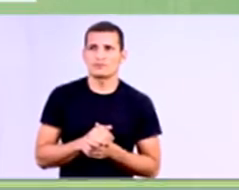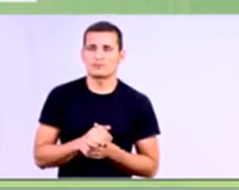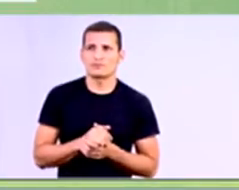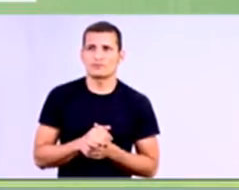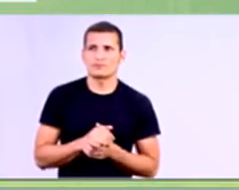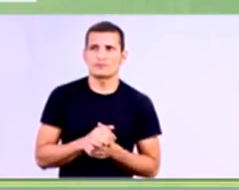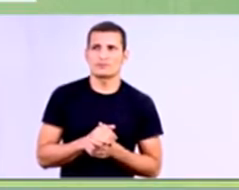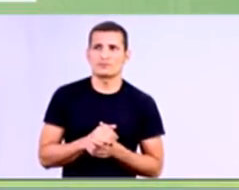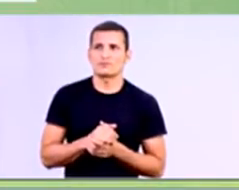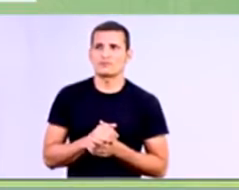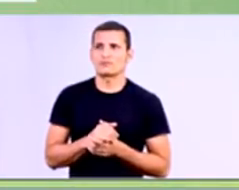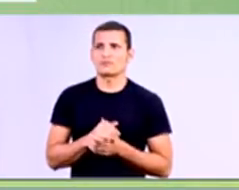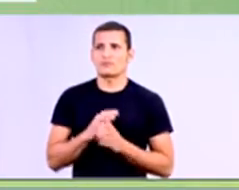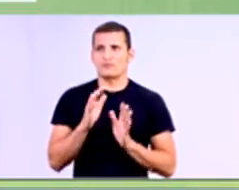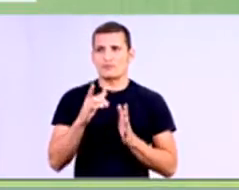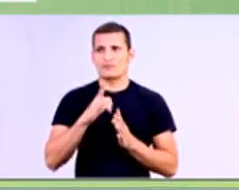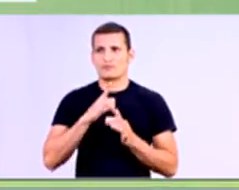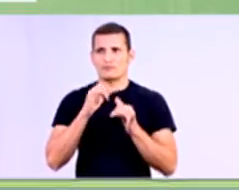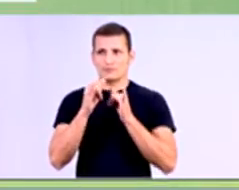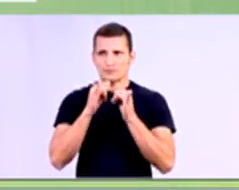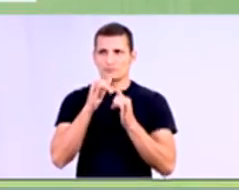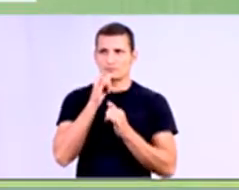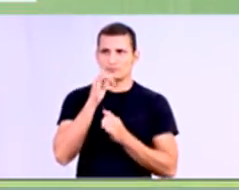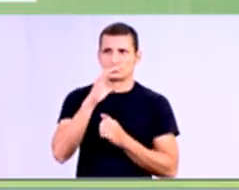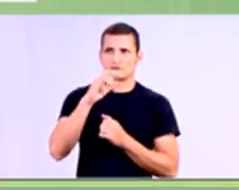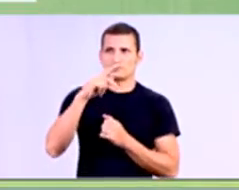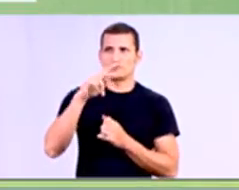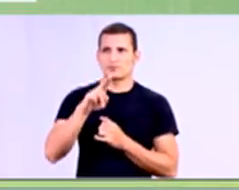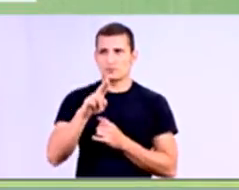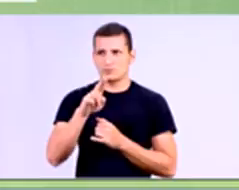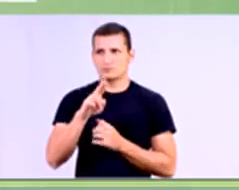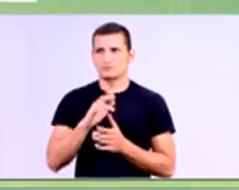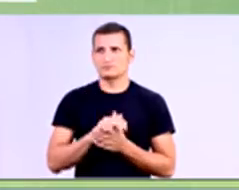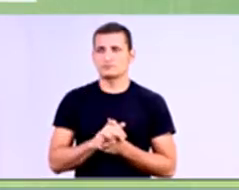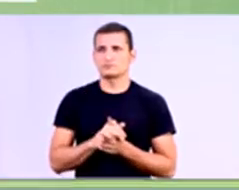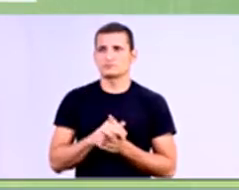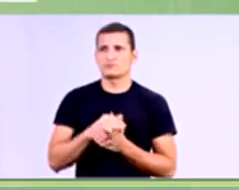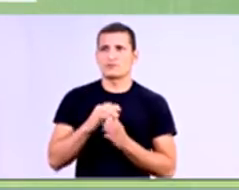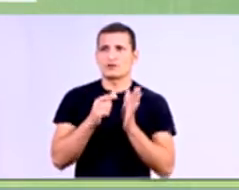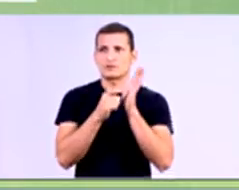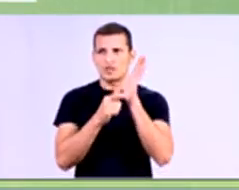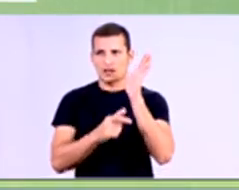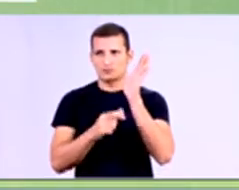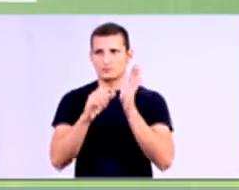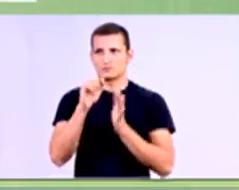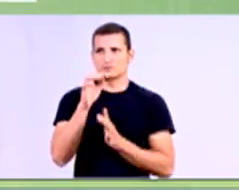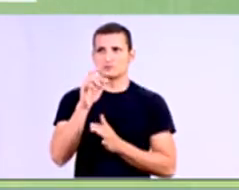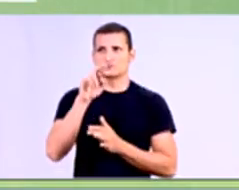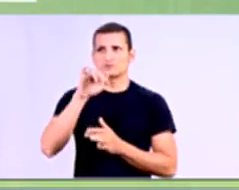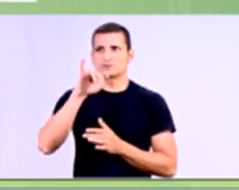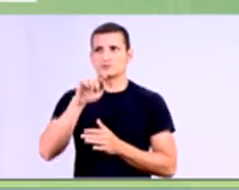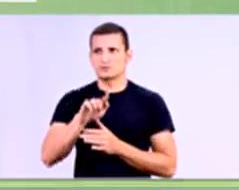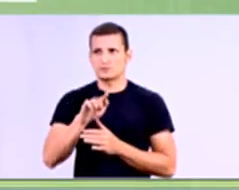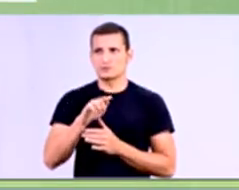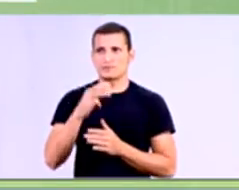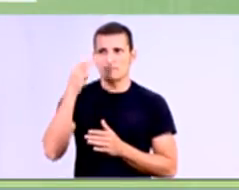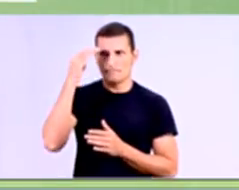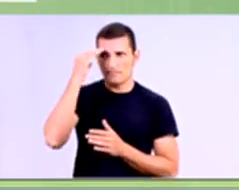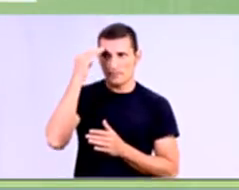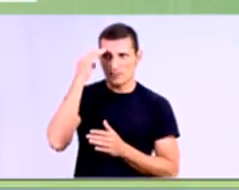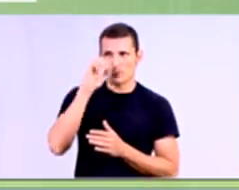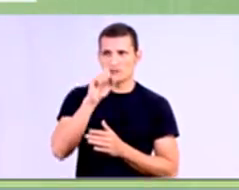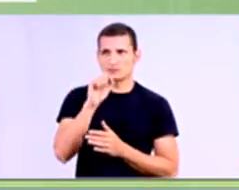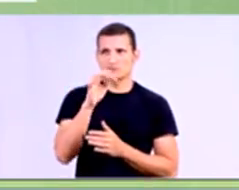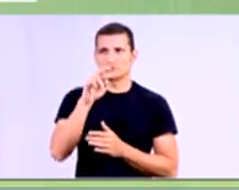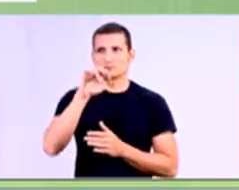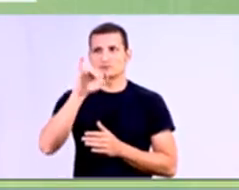E aí eu já tenho informações, por exemplo, a CPU, que vai conter dados do tipo string, a memória, que vai conter dados do tipo